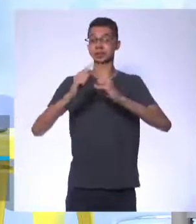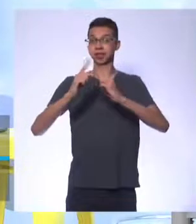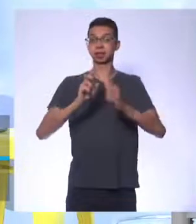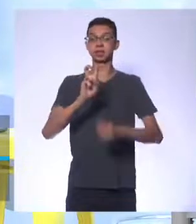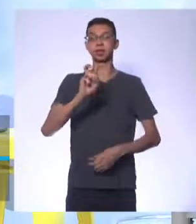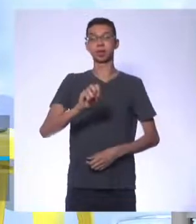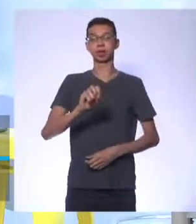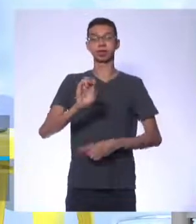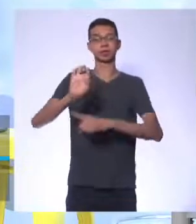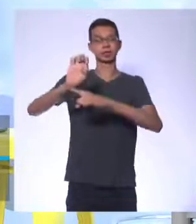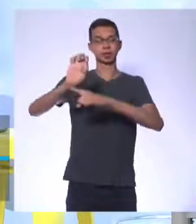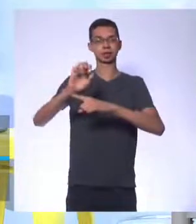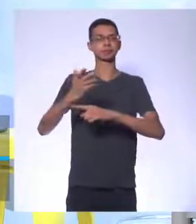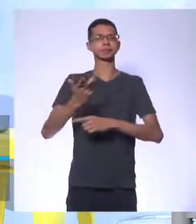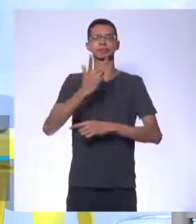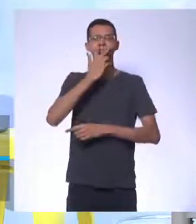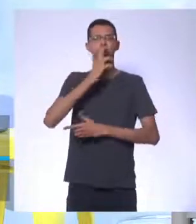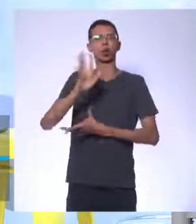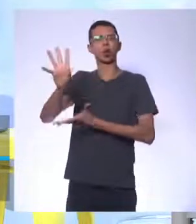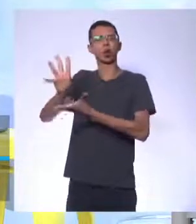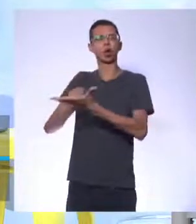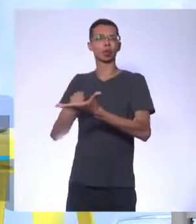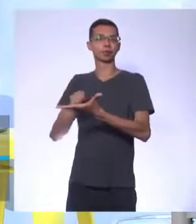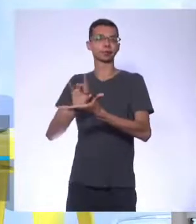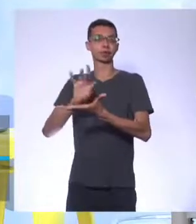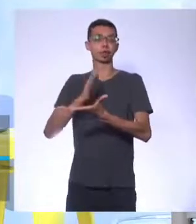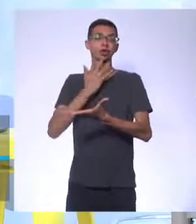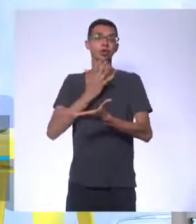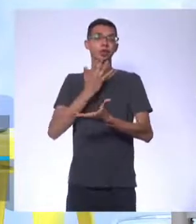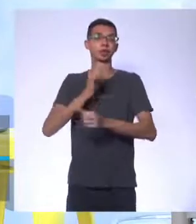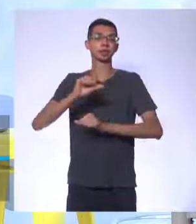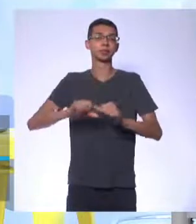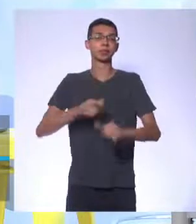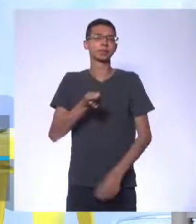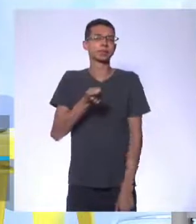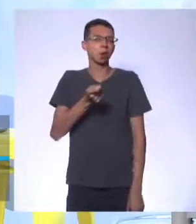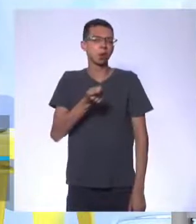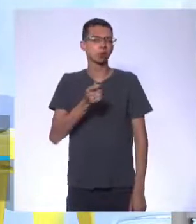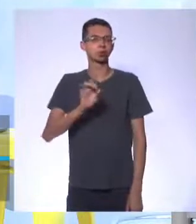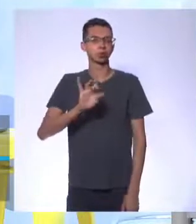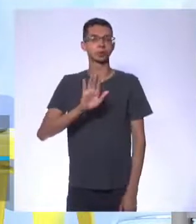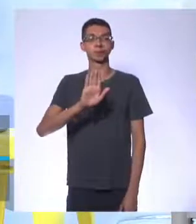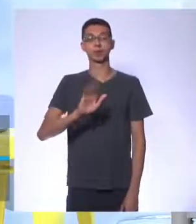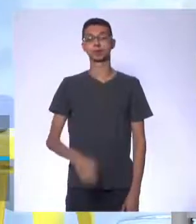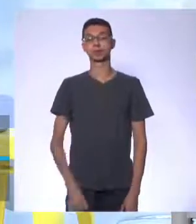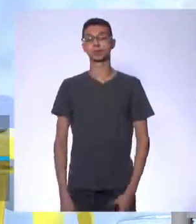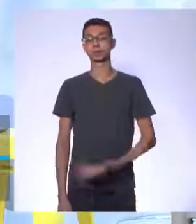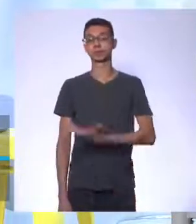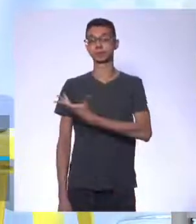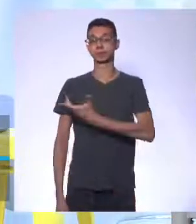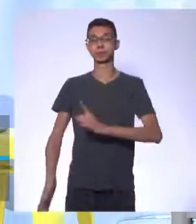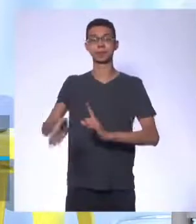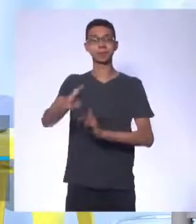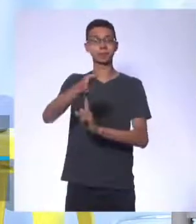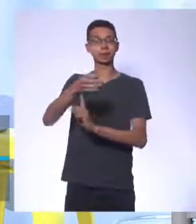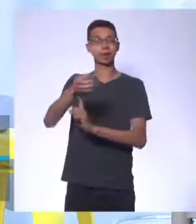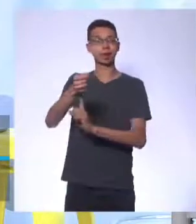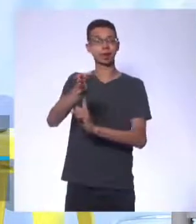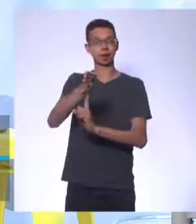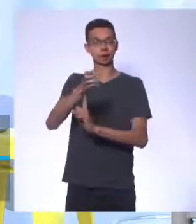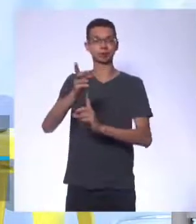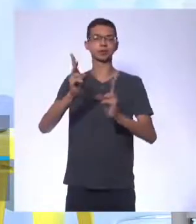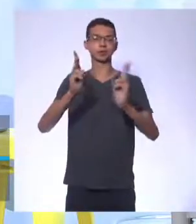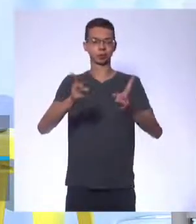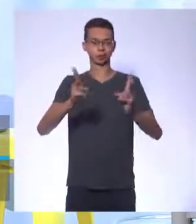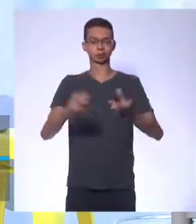foi um Ctrl+C, Ctrl+V, né, professor? Só mudou um pouquinho as cores, né? E a bandeira ficou essa. E essa bandeira durou apenas 4